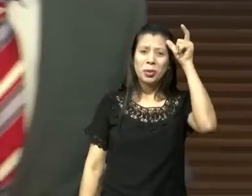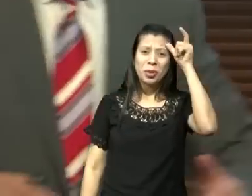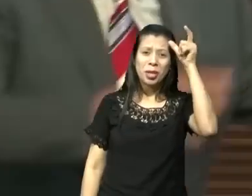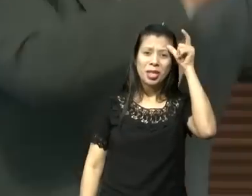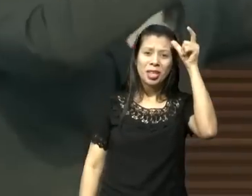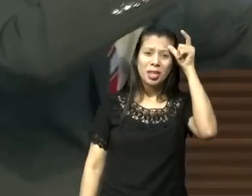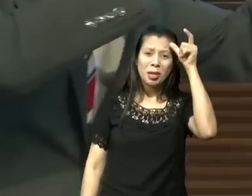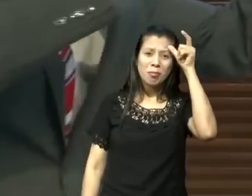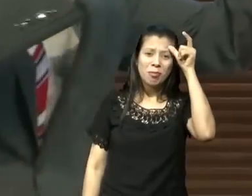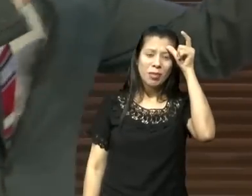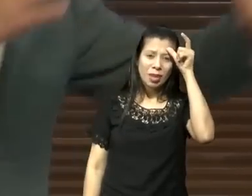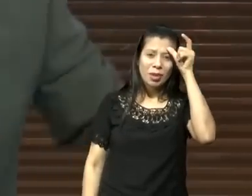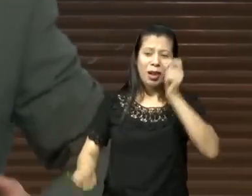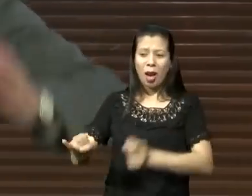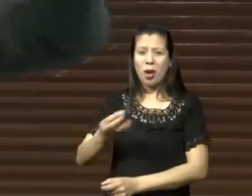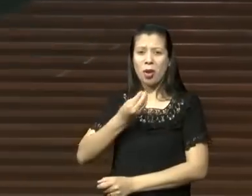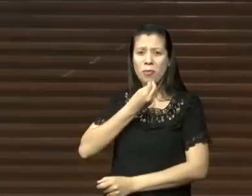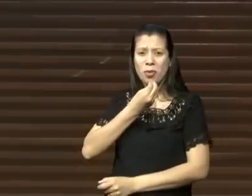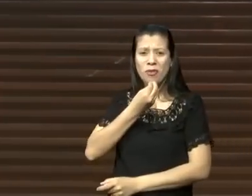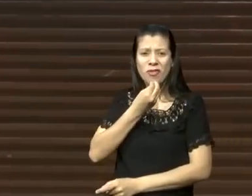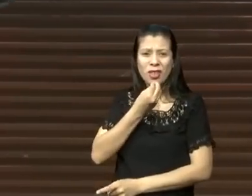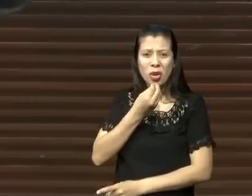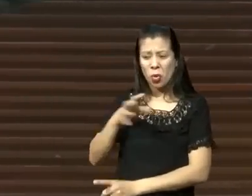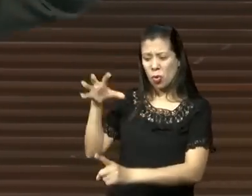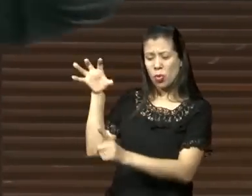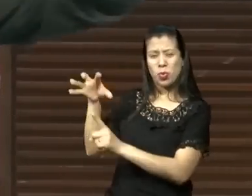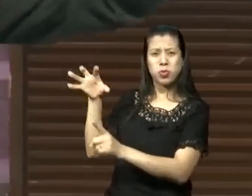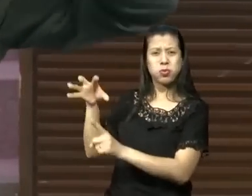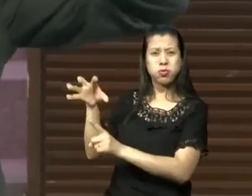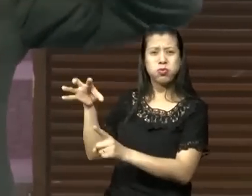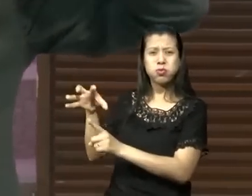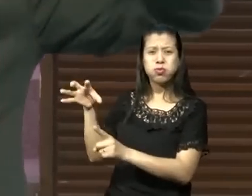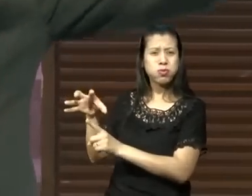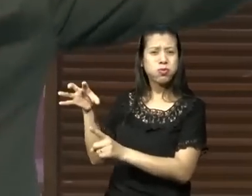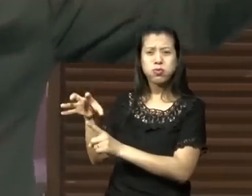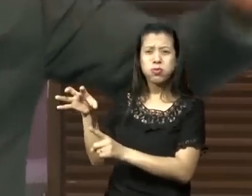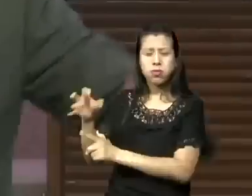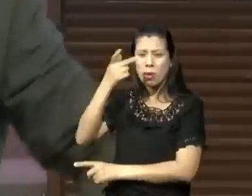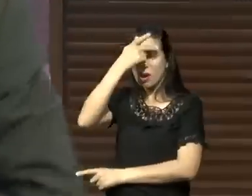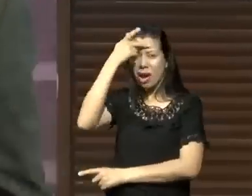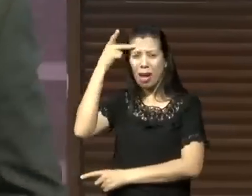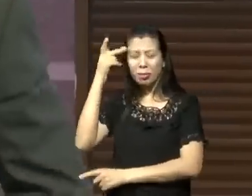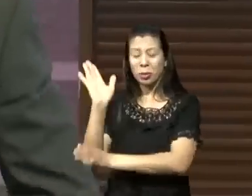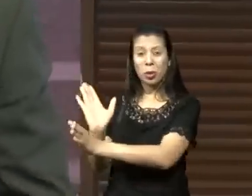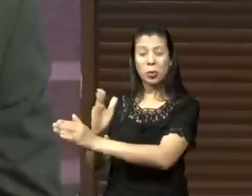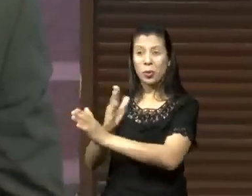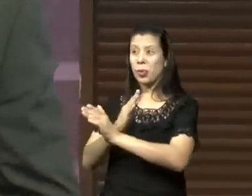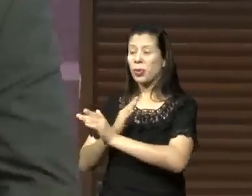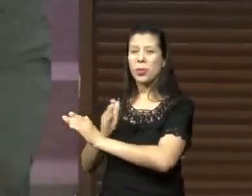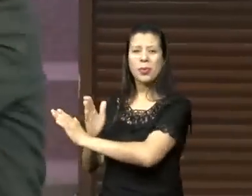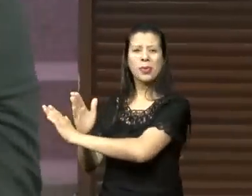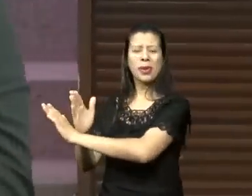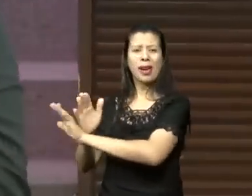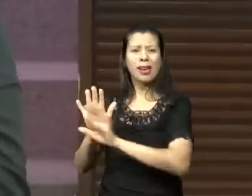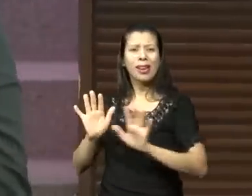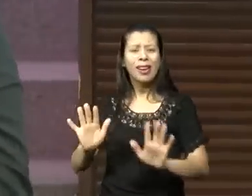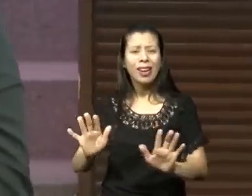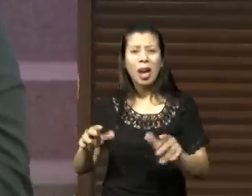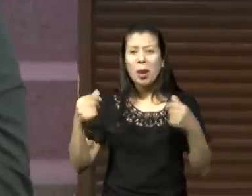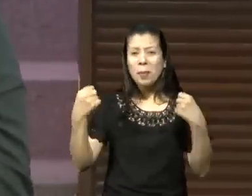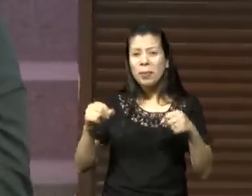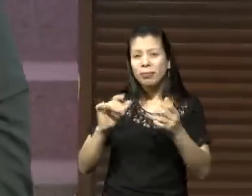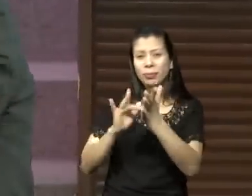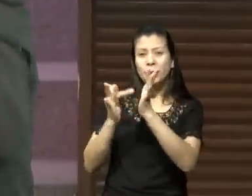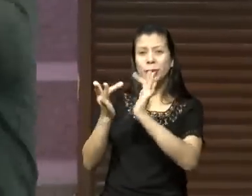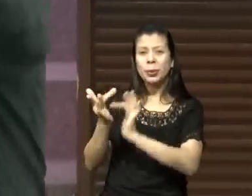vida eu sou a água da vida eu sou a luz do mundo nós não queremos nada contigo você vai ver que mais tarde